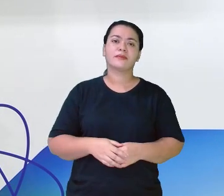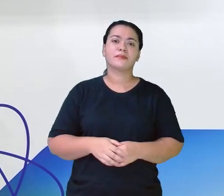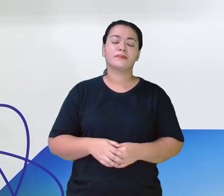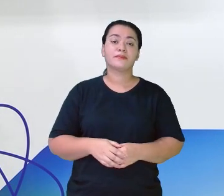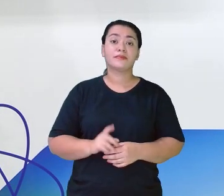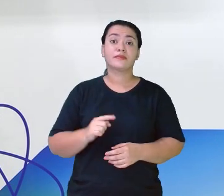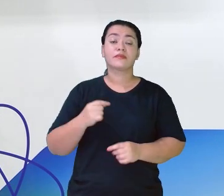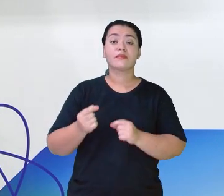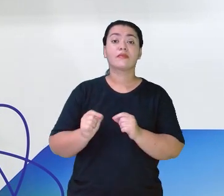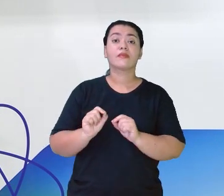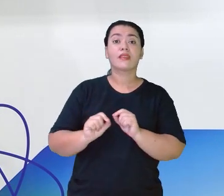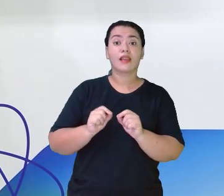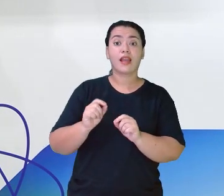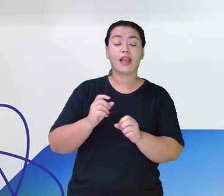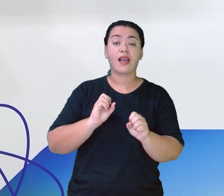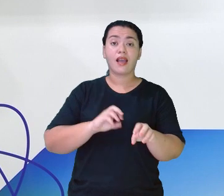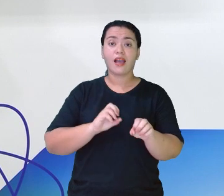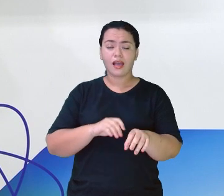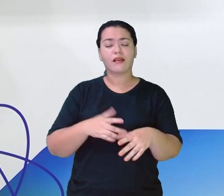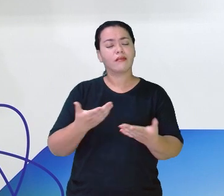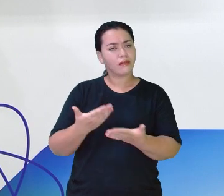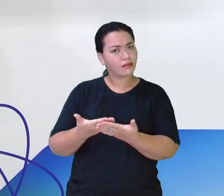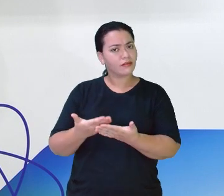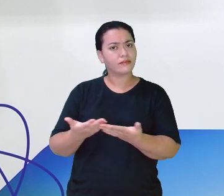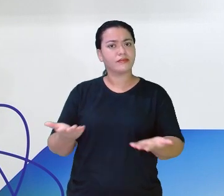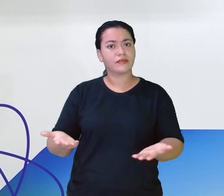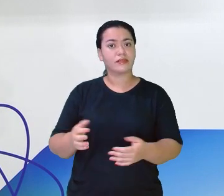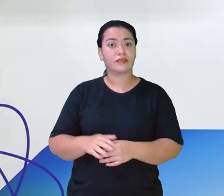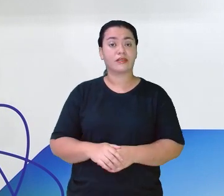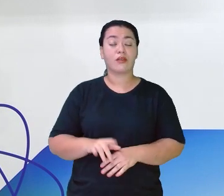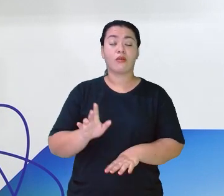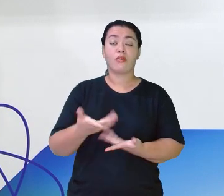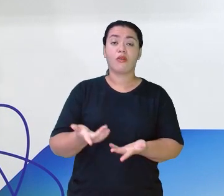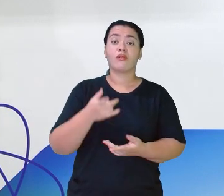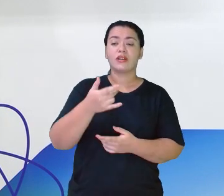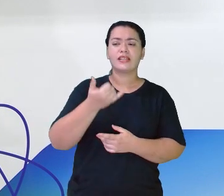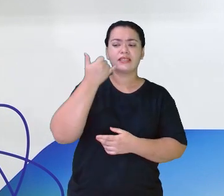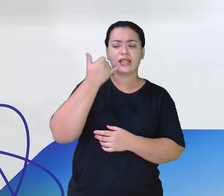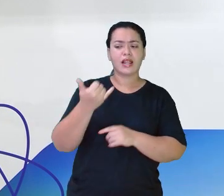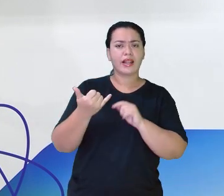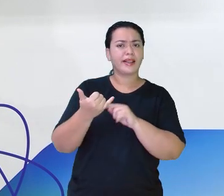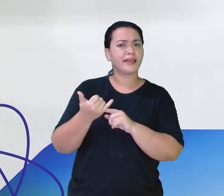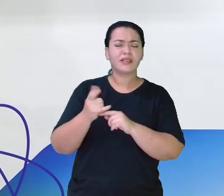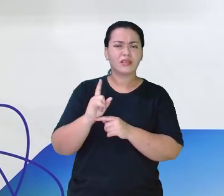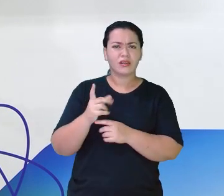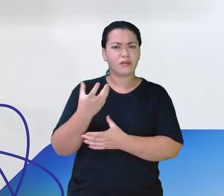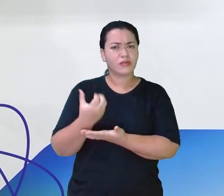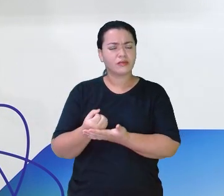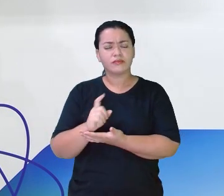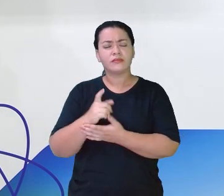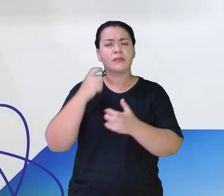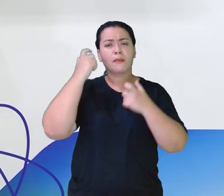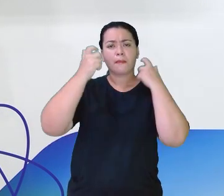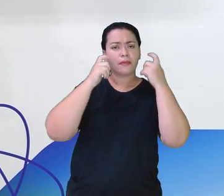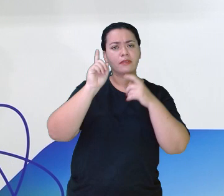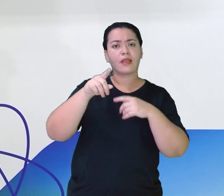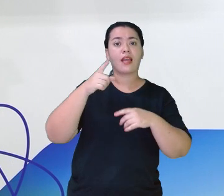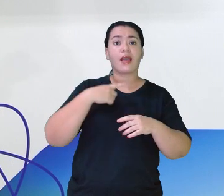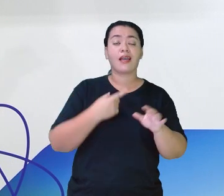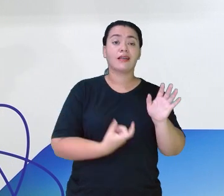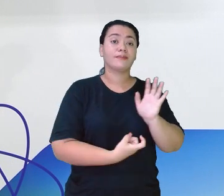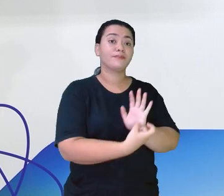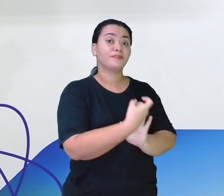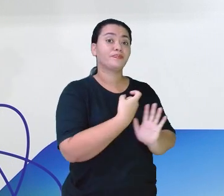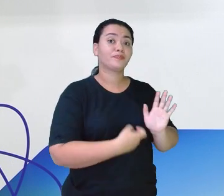ativamente da sua aula. Mas se você estiver com seu smartphone e não baixou ainda, não se preocupa não, o QR Code está